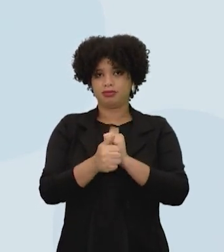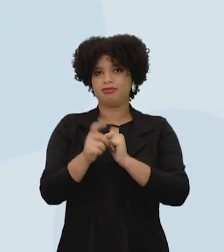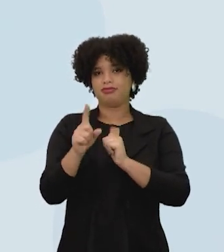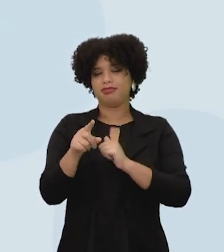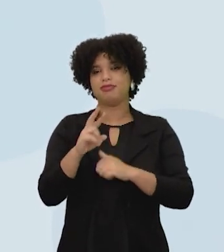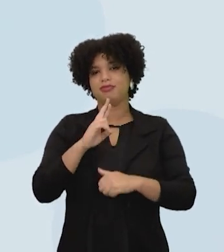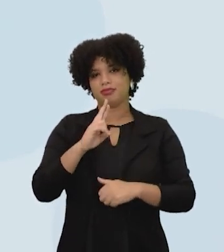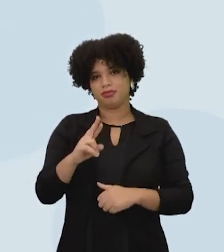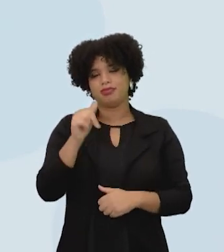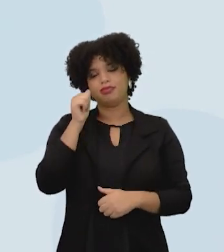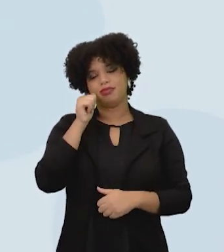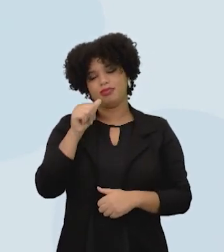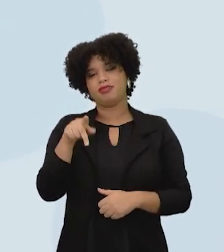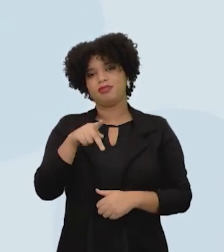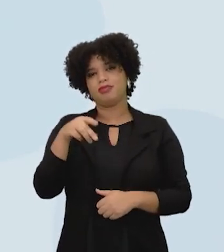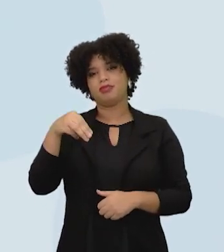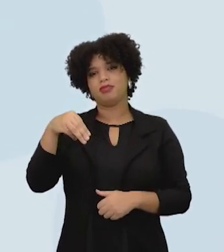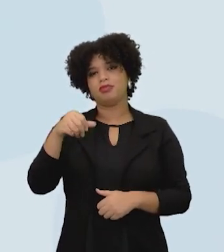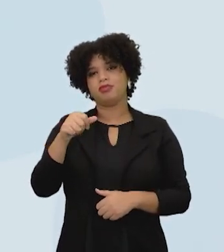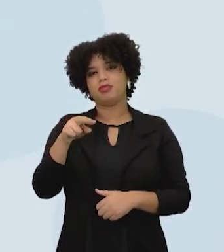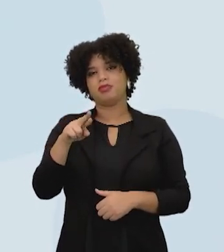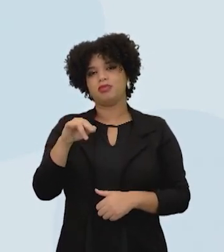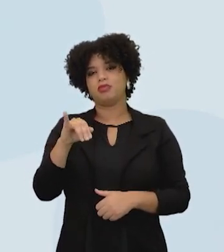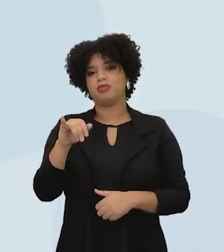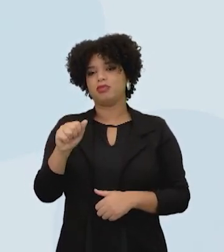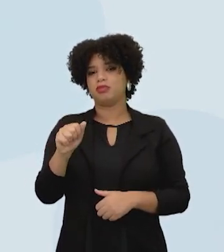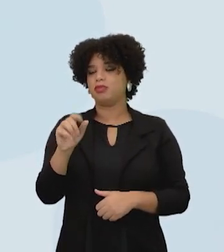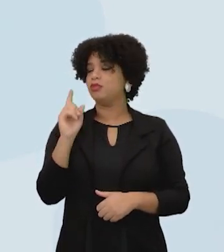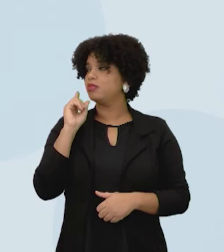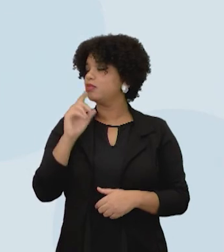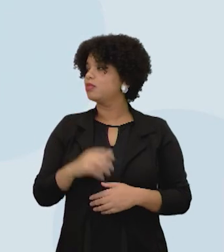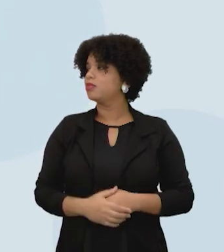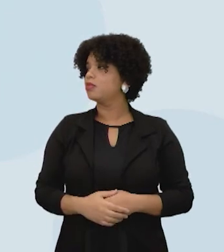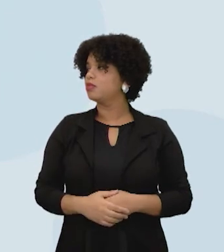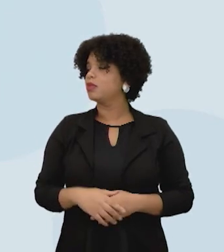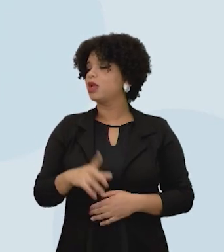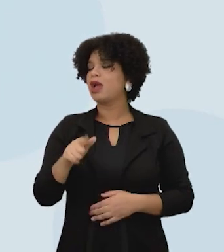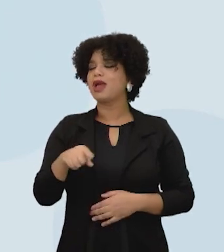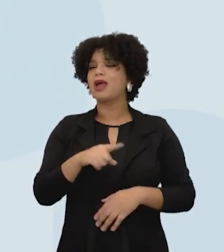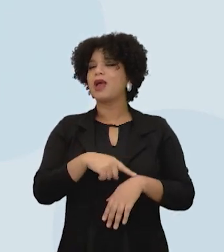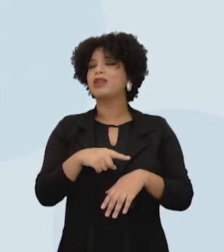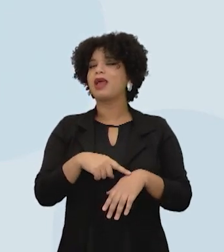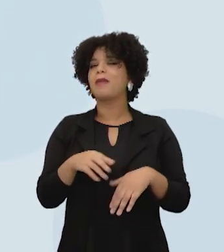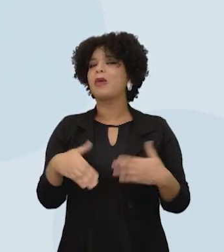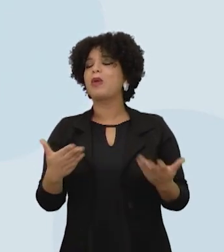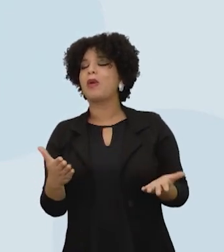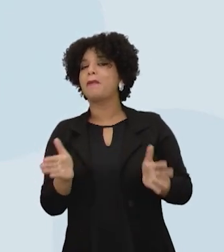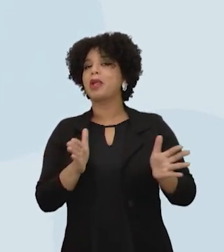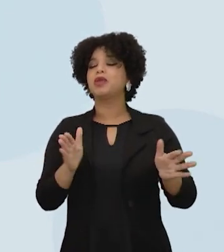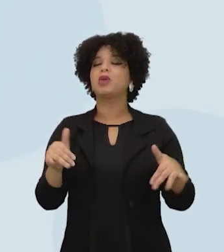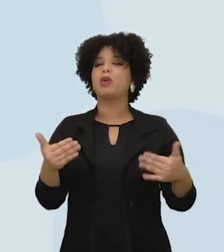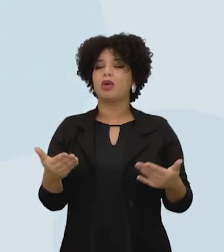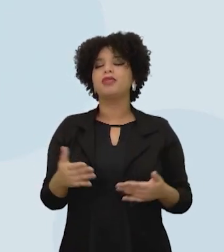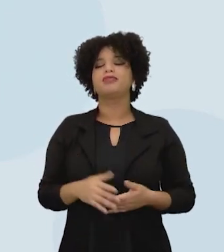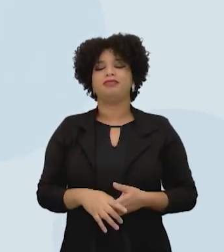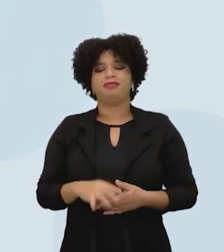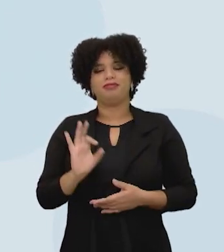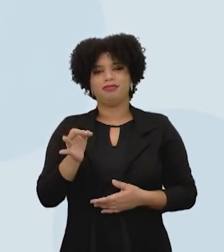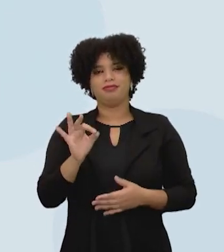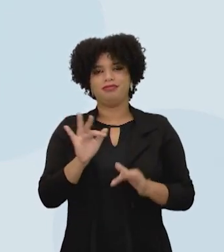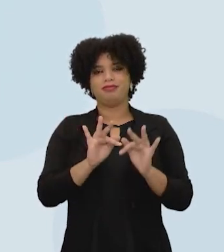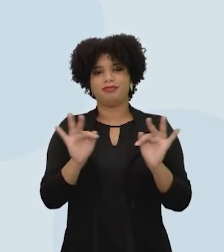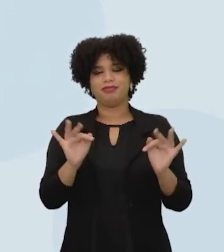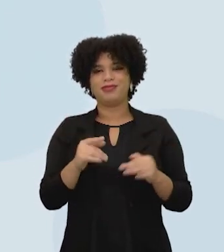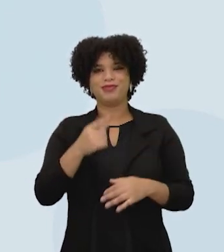resposta da professora está correta. A resposta aí, a oração indica, nesse caso, o tempo em que a ação acontece. Muito bem, você veja,